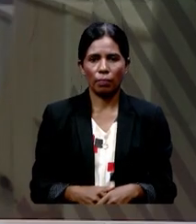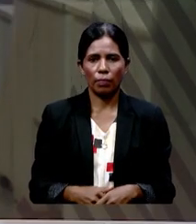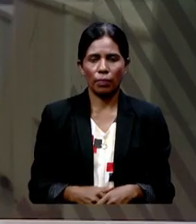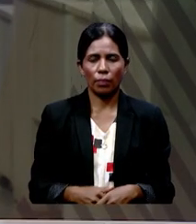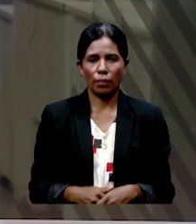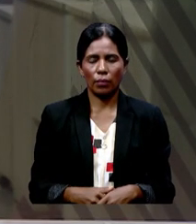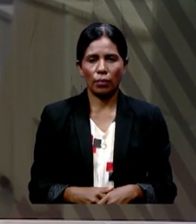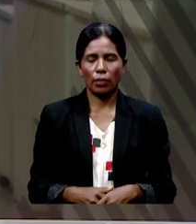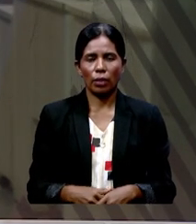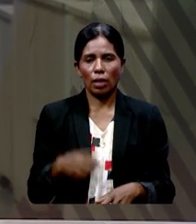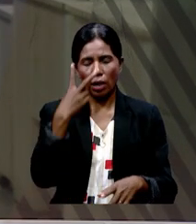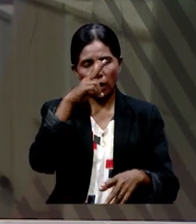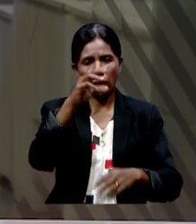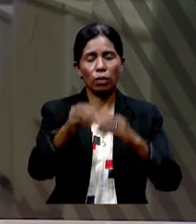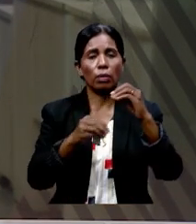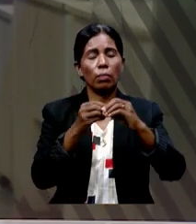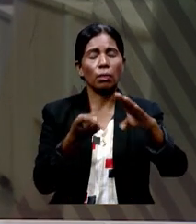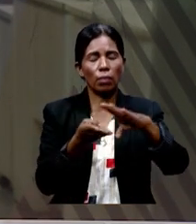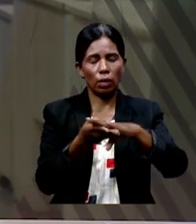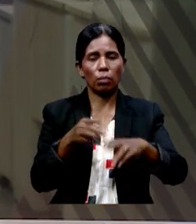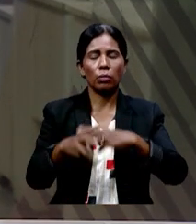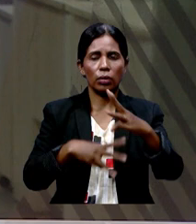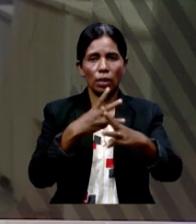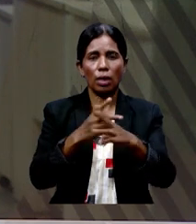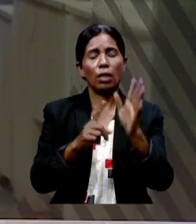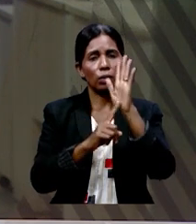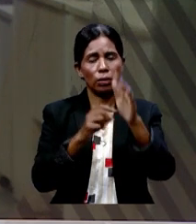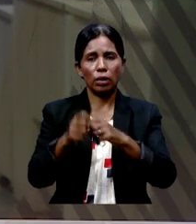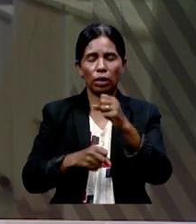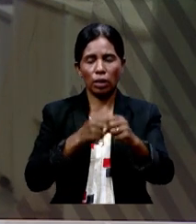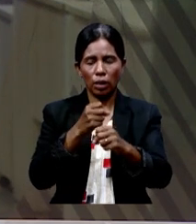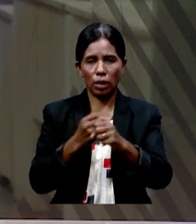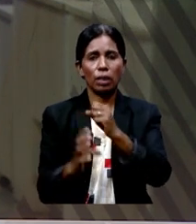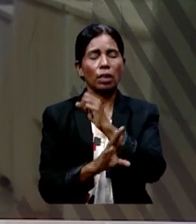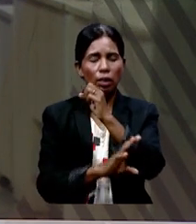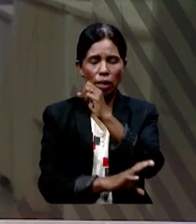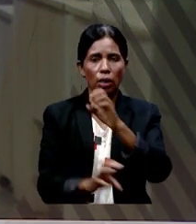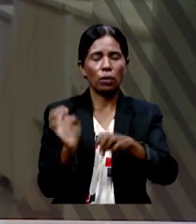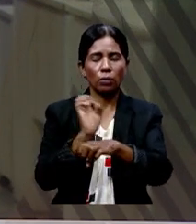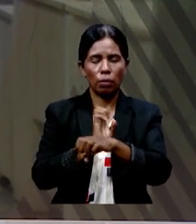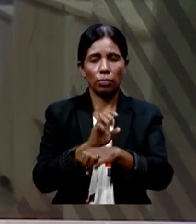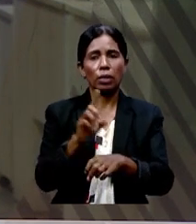Previzaun Banku Mundial hatudu tinan ne kresimentu ekonomia Timor-Leste saiba pursentu hatpontu ida.